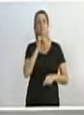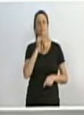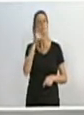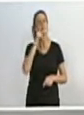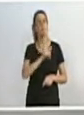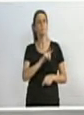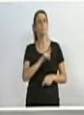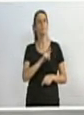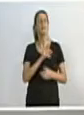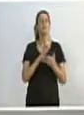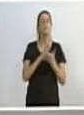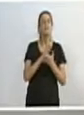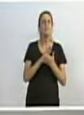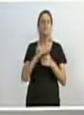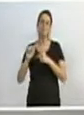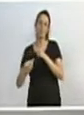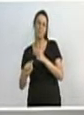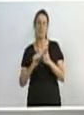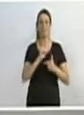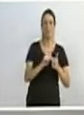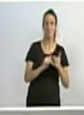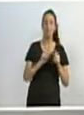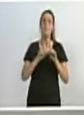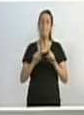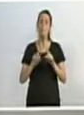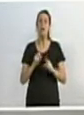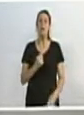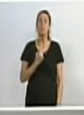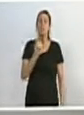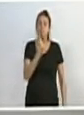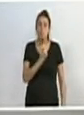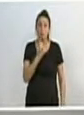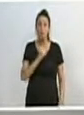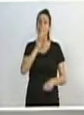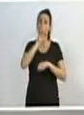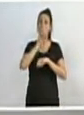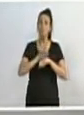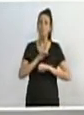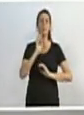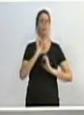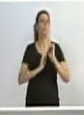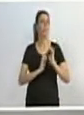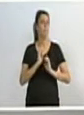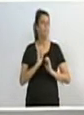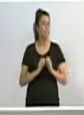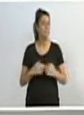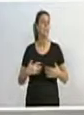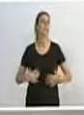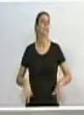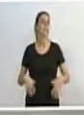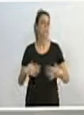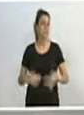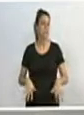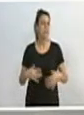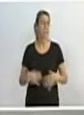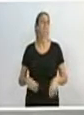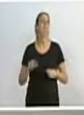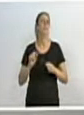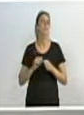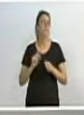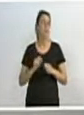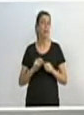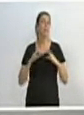trabalho. Agora, o empreendedor individual e o empresário de micro e pequena empresa praticamente tem que fazer